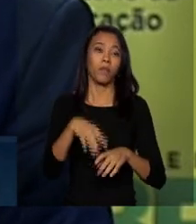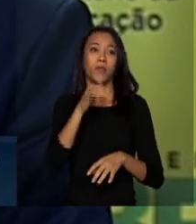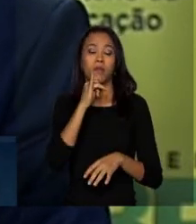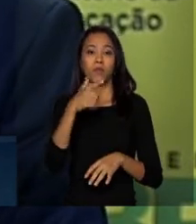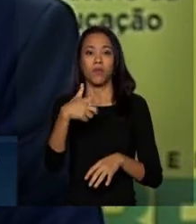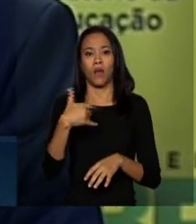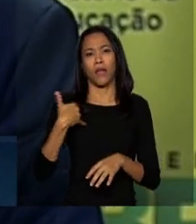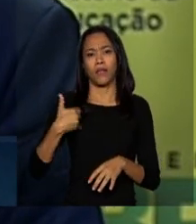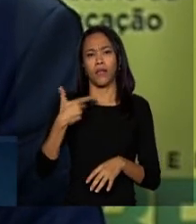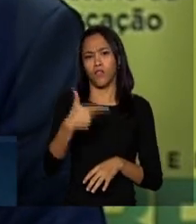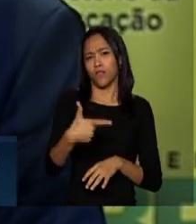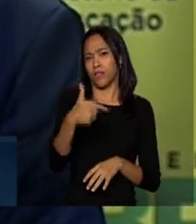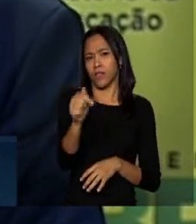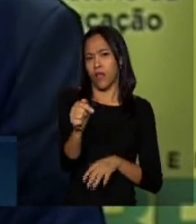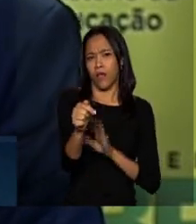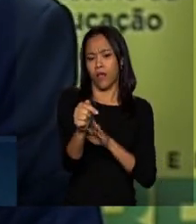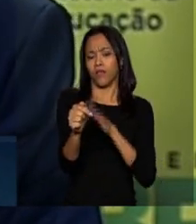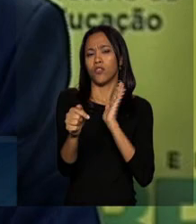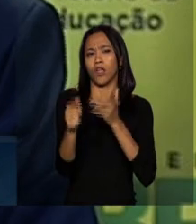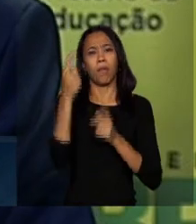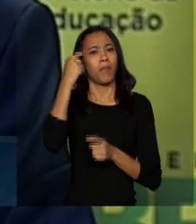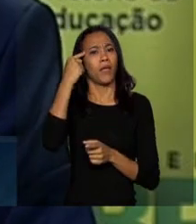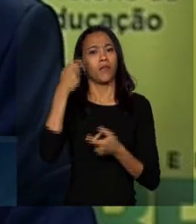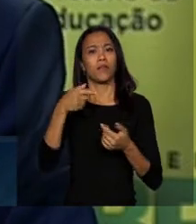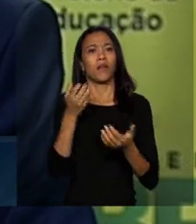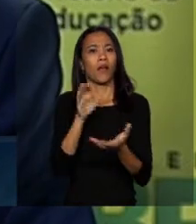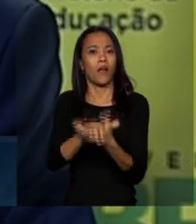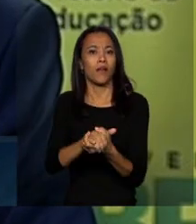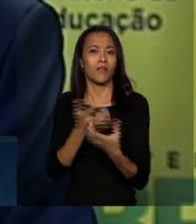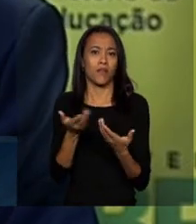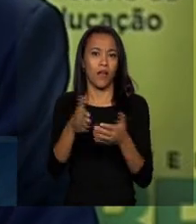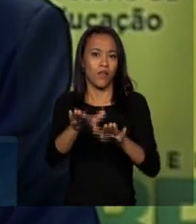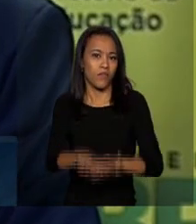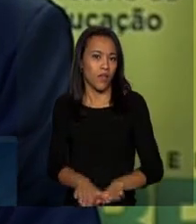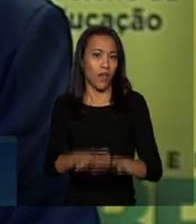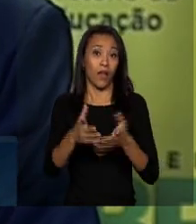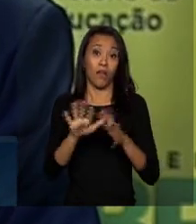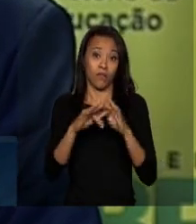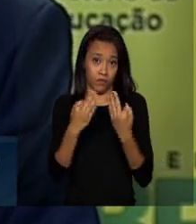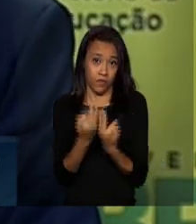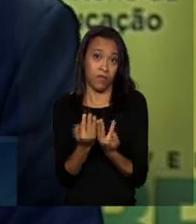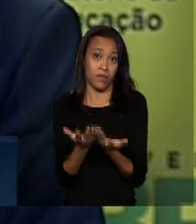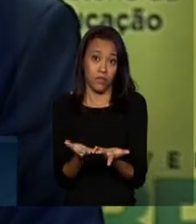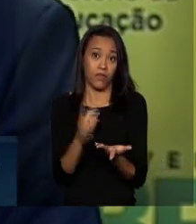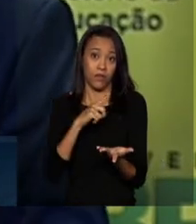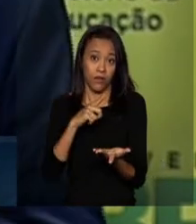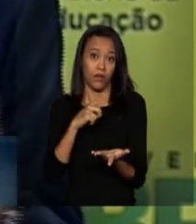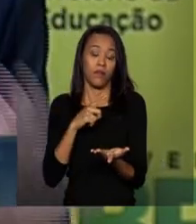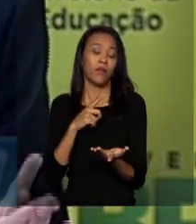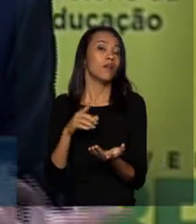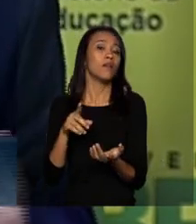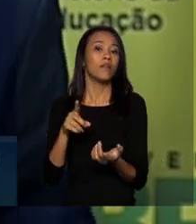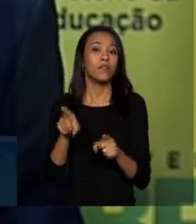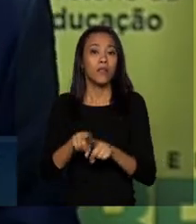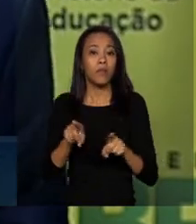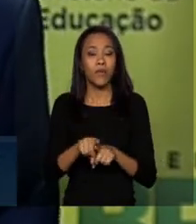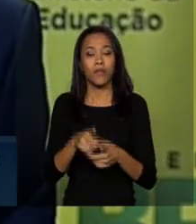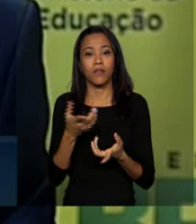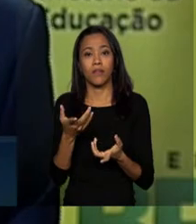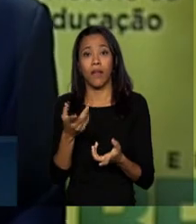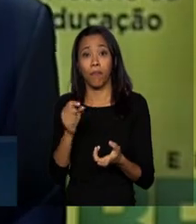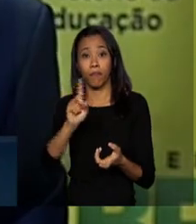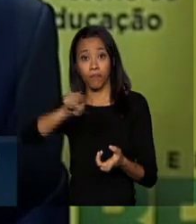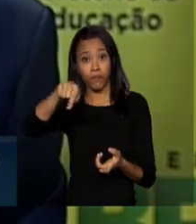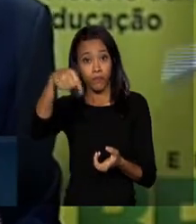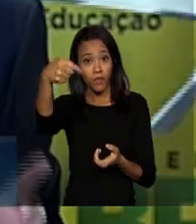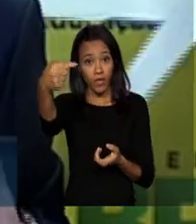para mais, né, já começa a pensar em estabelecer família, se fixar definitivamente, ter condições econômicas de ter independência.